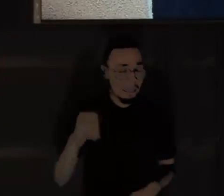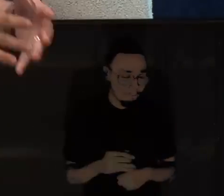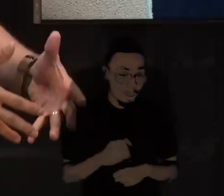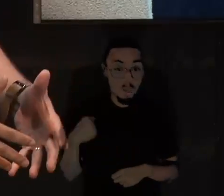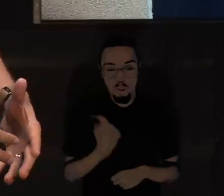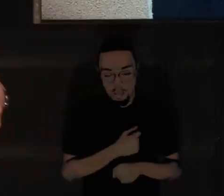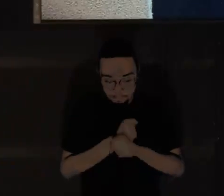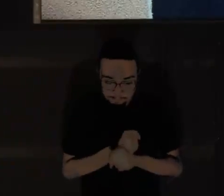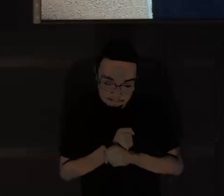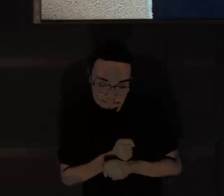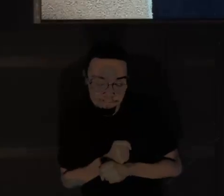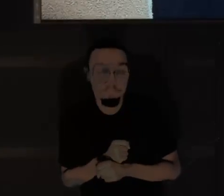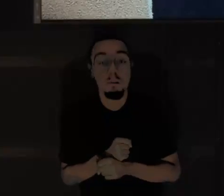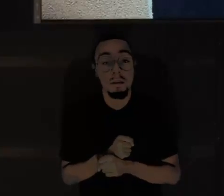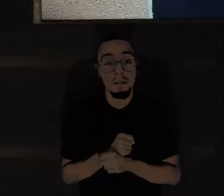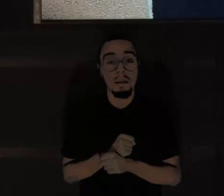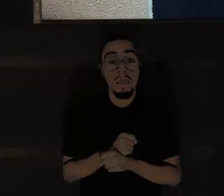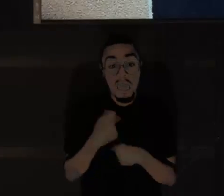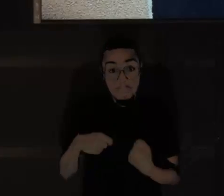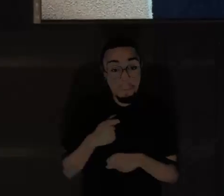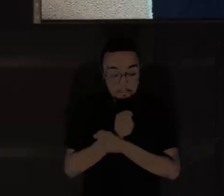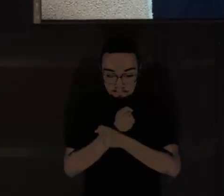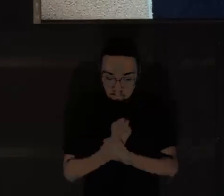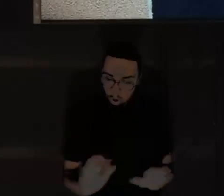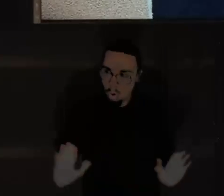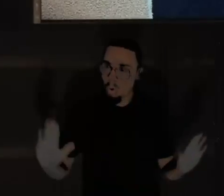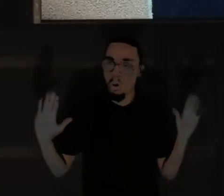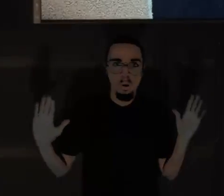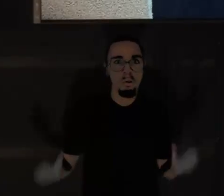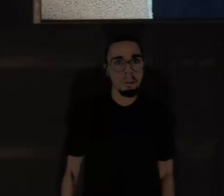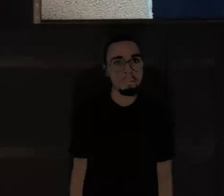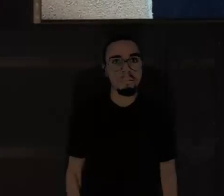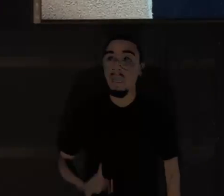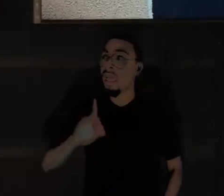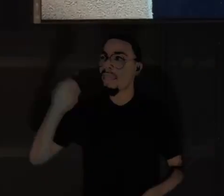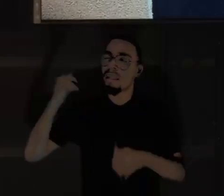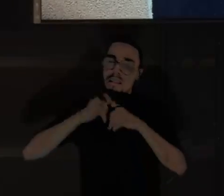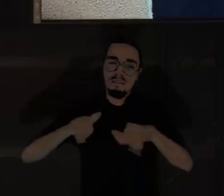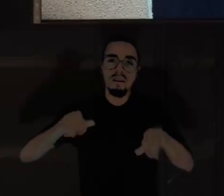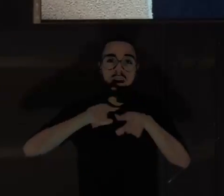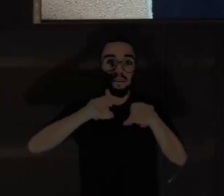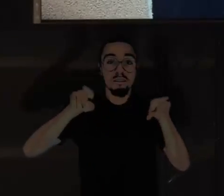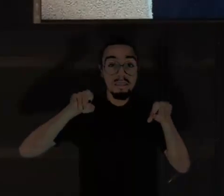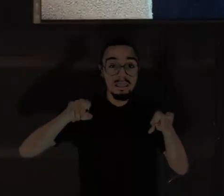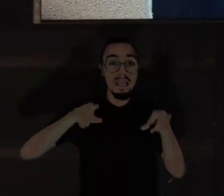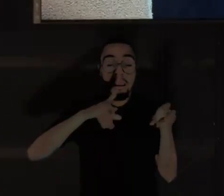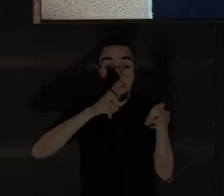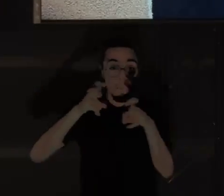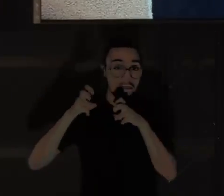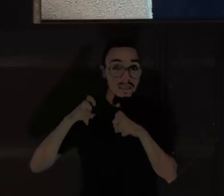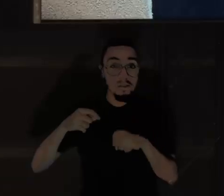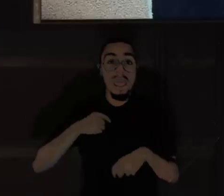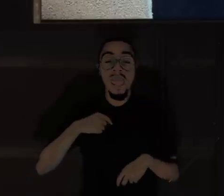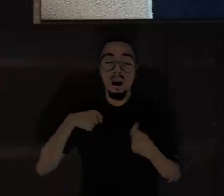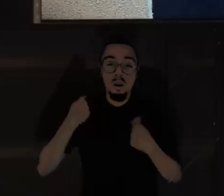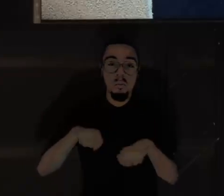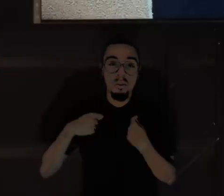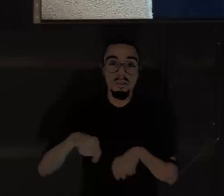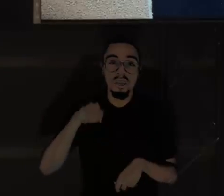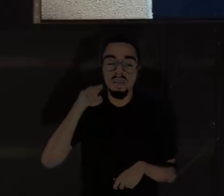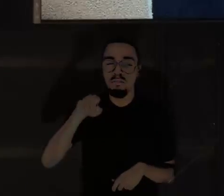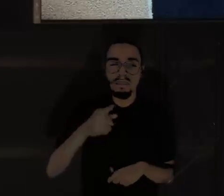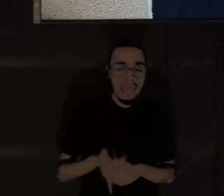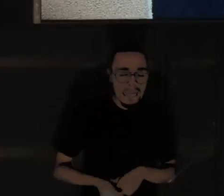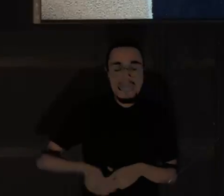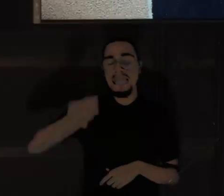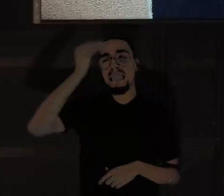à nossa história, ao nosso pensamento. E Deus está dizendo: veja, eu preciso que você carregue uma